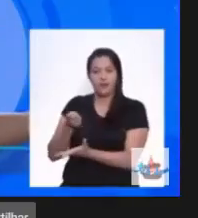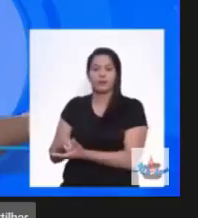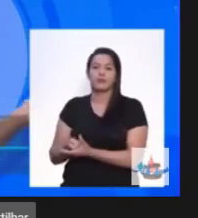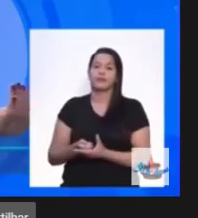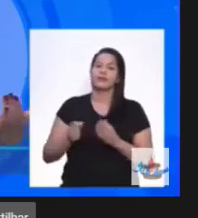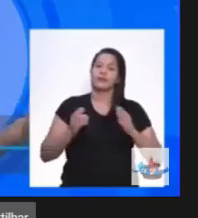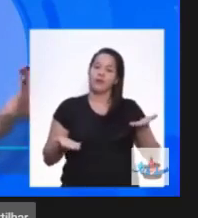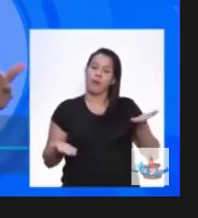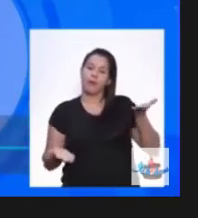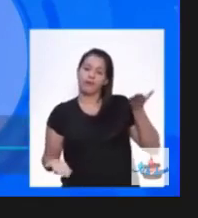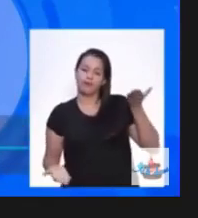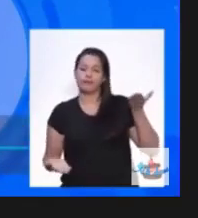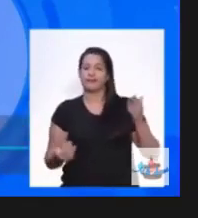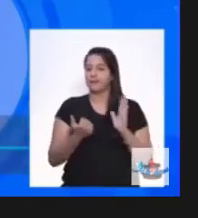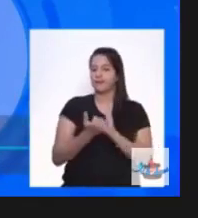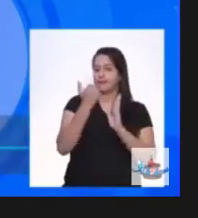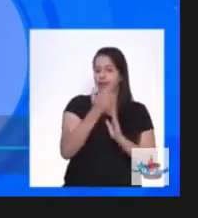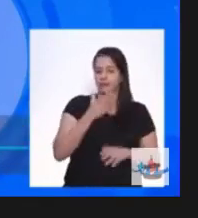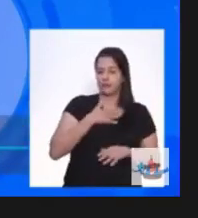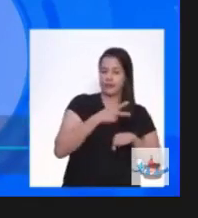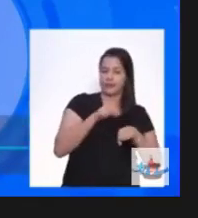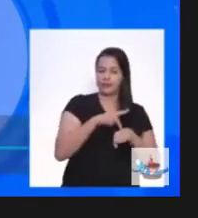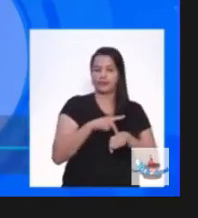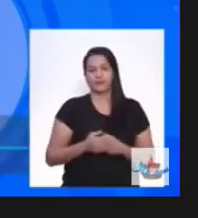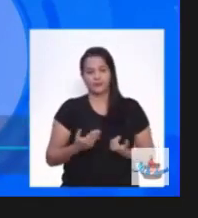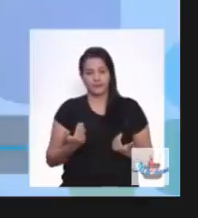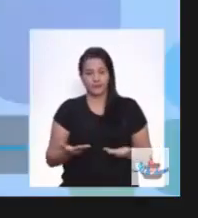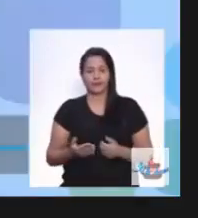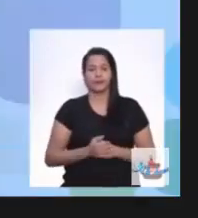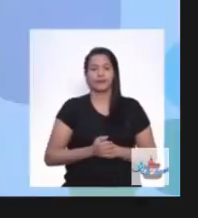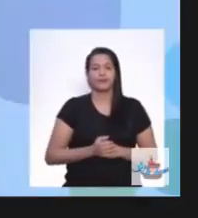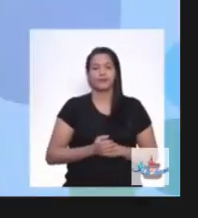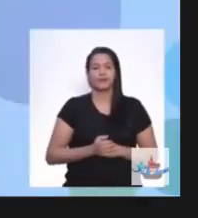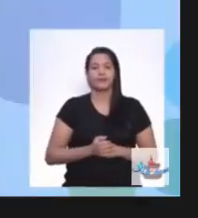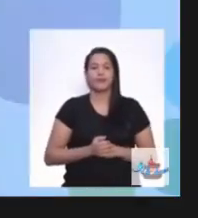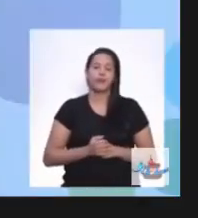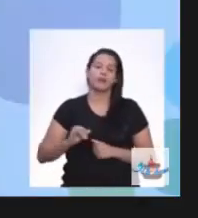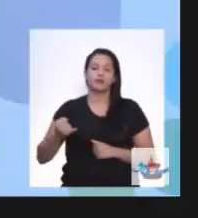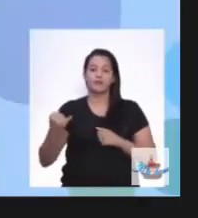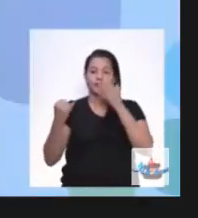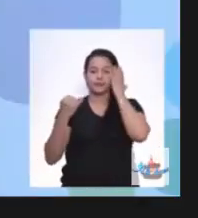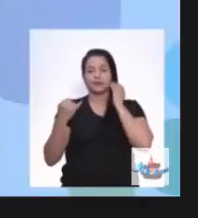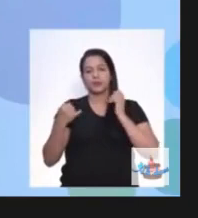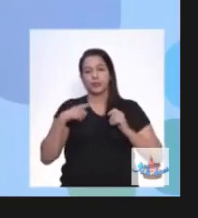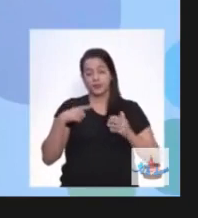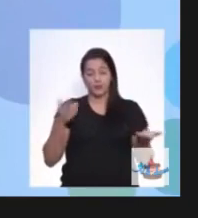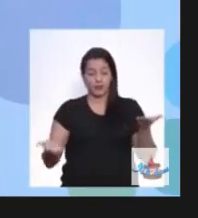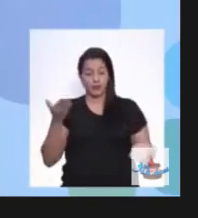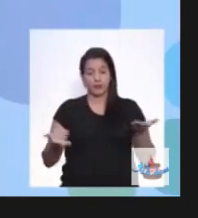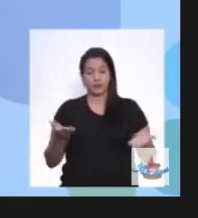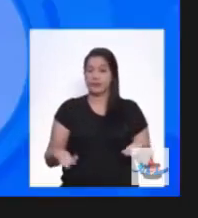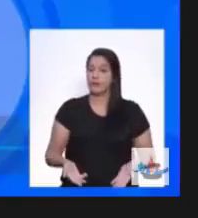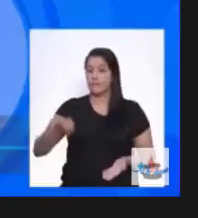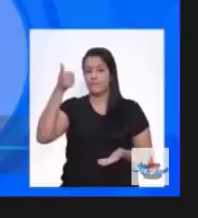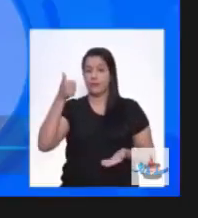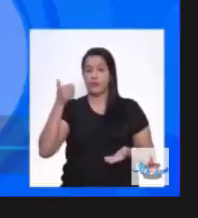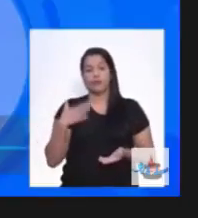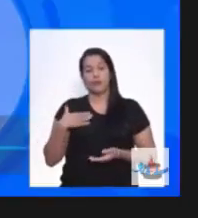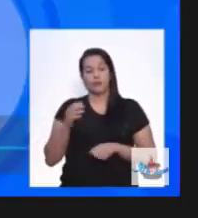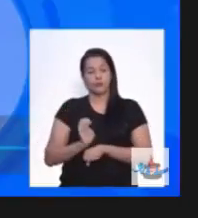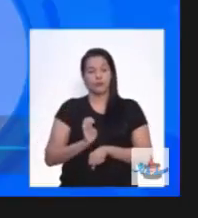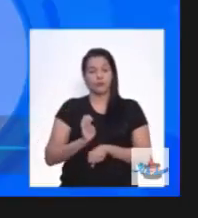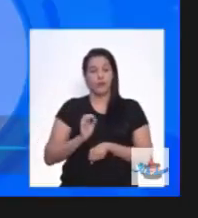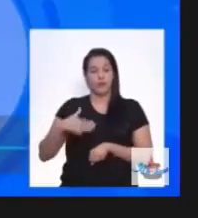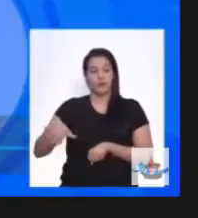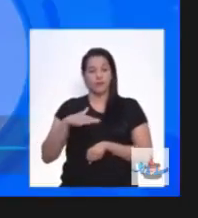E aí, a balança comercial fica sempre com superávit para o país dele. Então, neste caso, o protecionismo é isso. Taxas alfandegárias para que essa balança fique sempre favorável para o meu